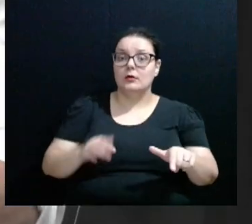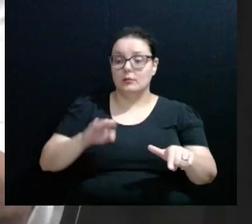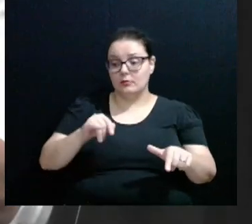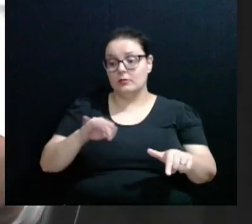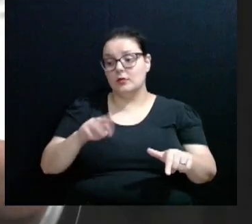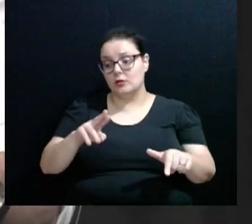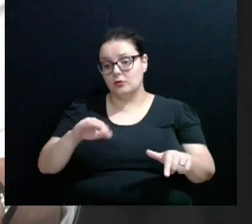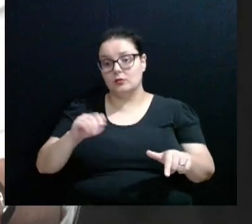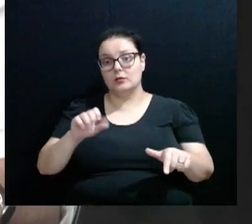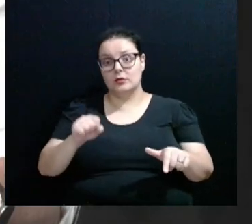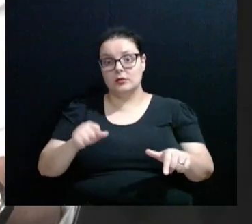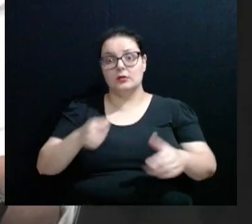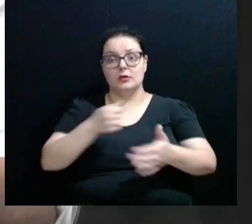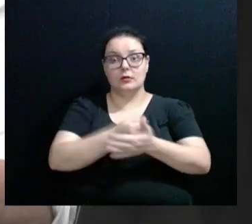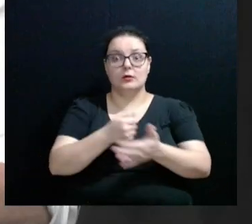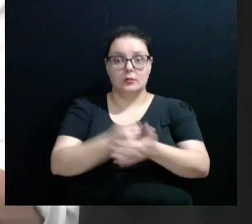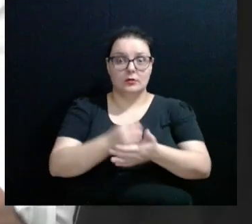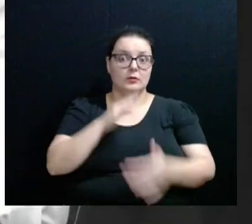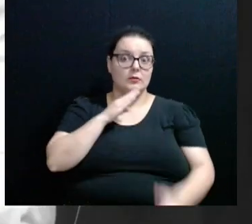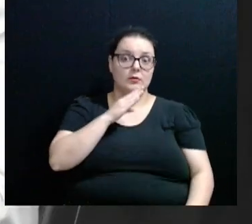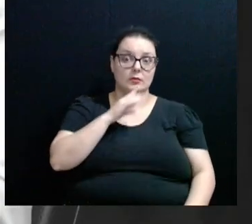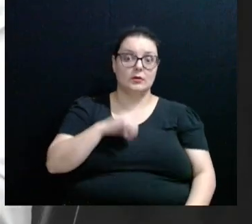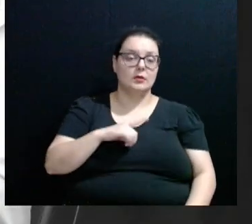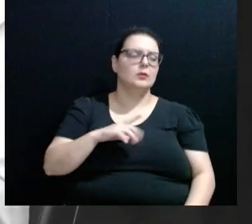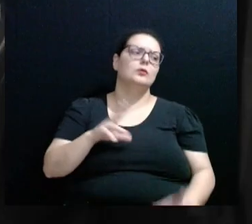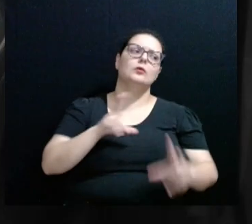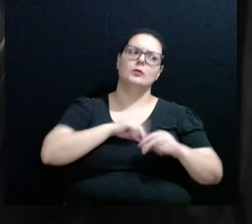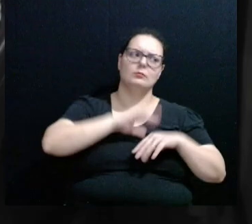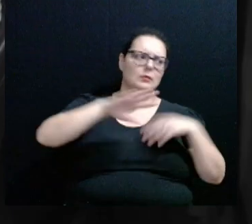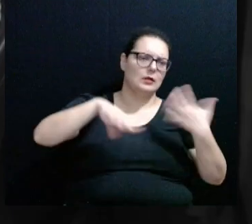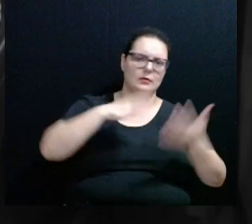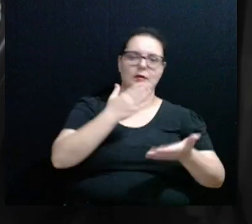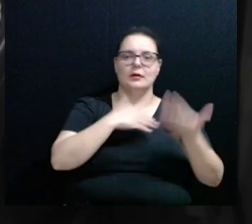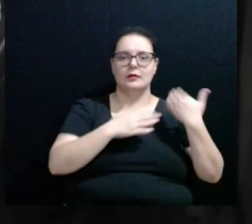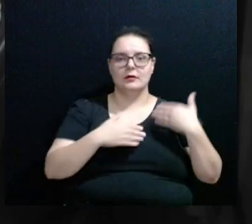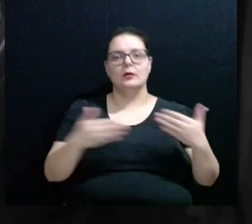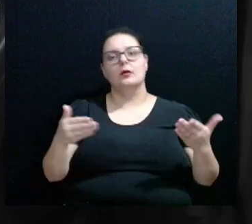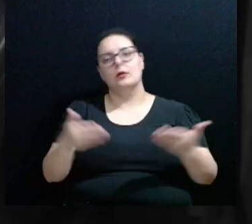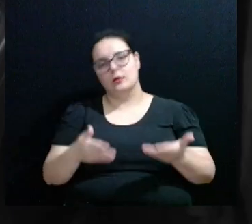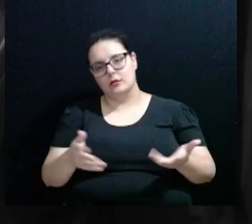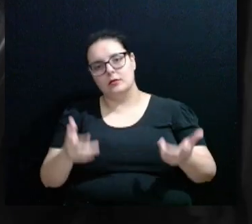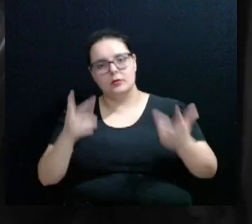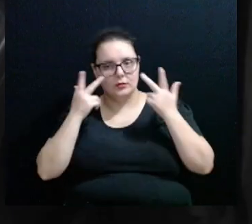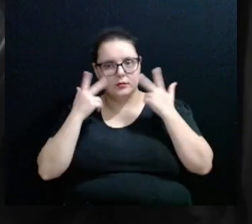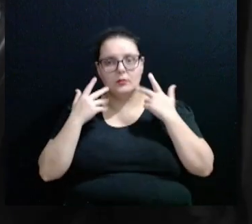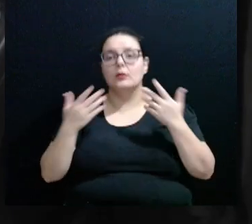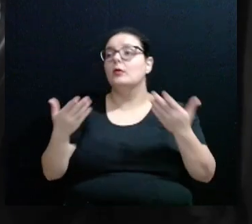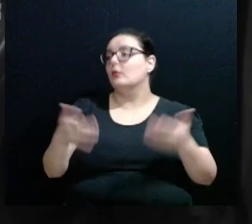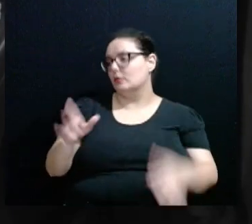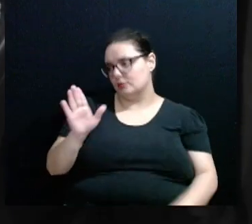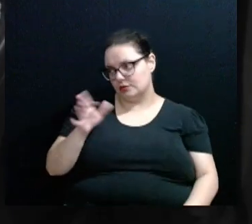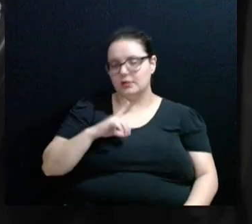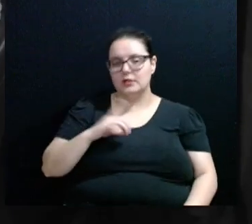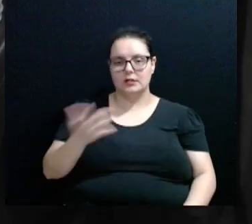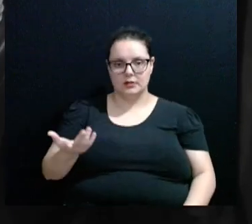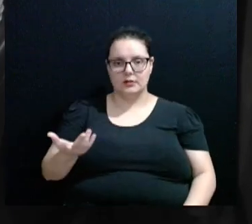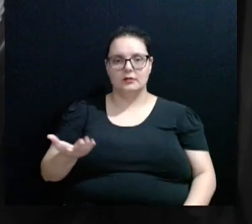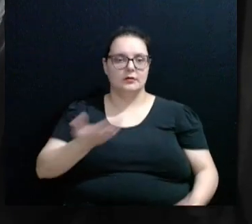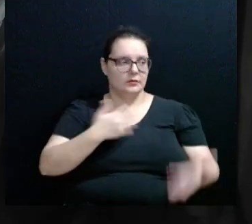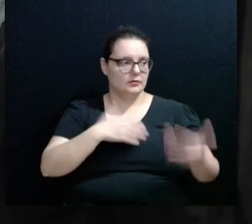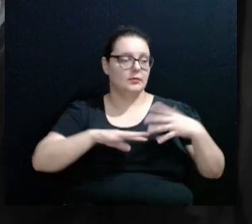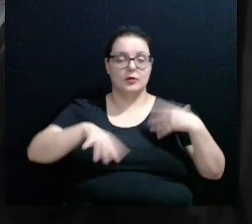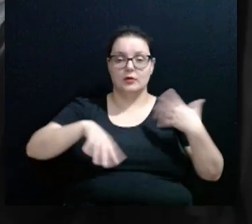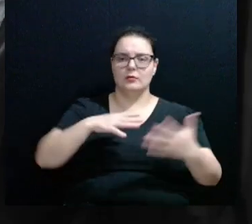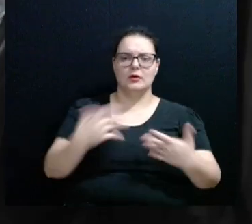e obrigar os bares a ter, né? Deu maior alvoroço naquela época. Hoje já é... Hoje já tem. Mas naquela época mas foi... o pessoal,